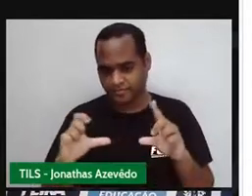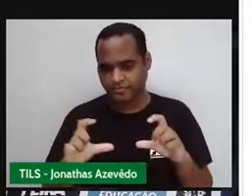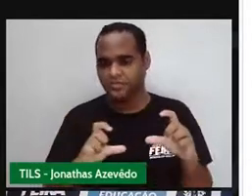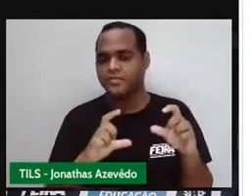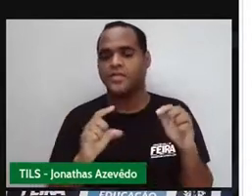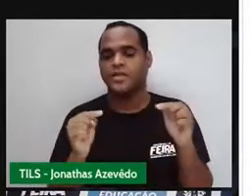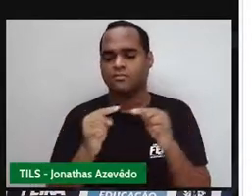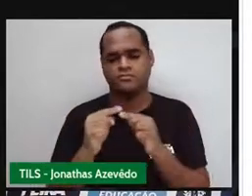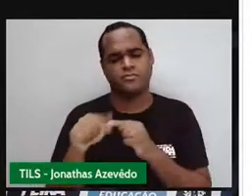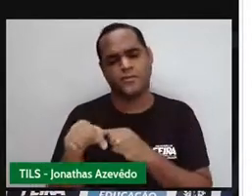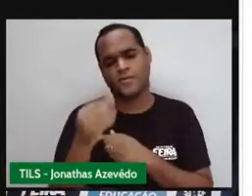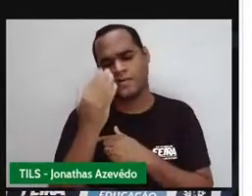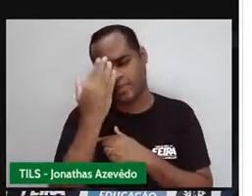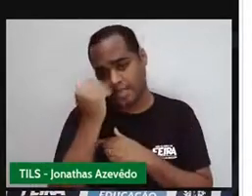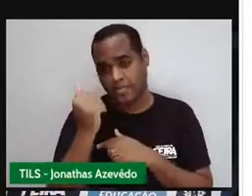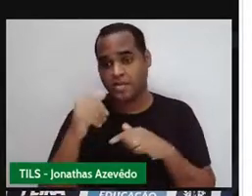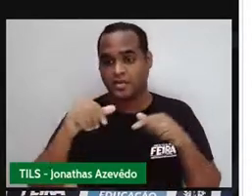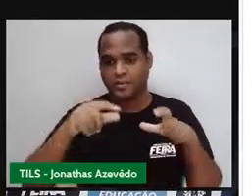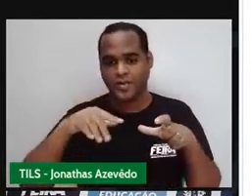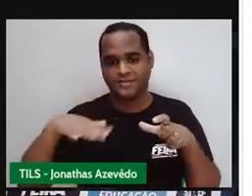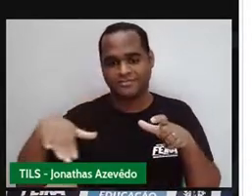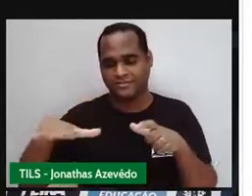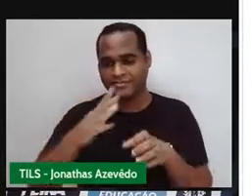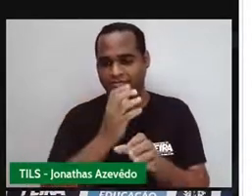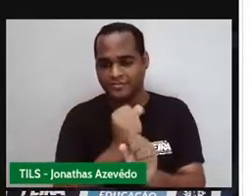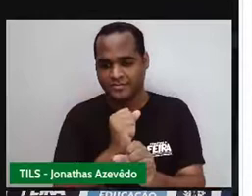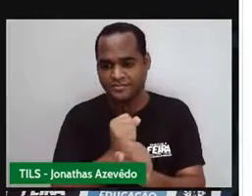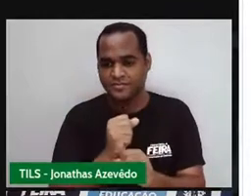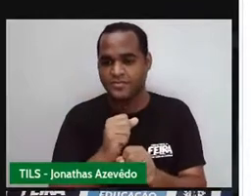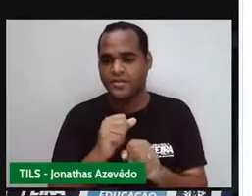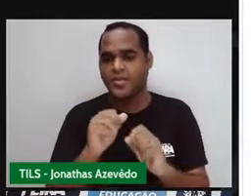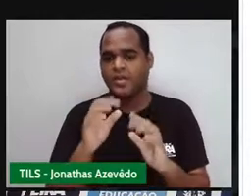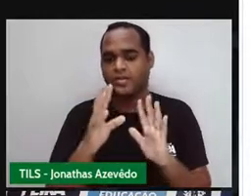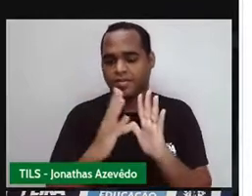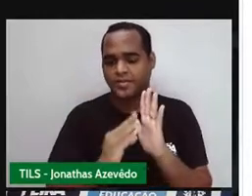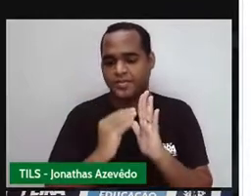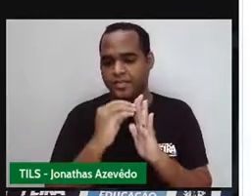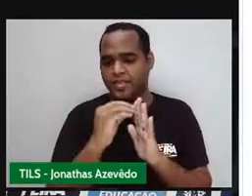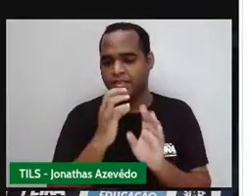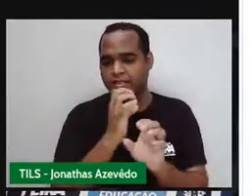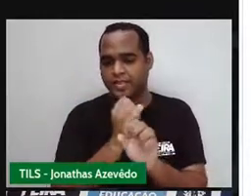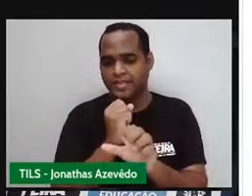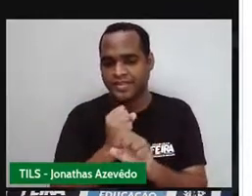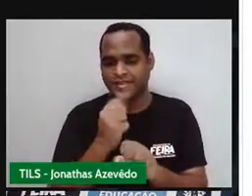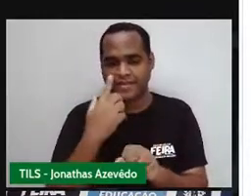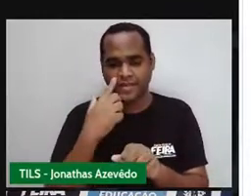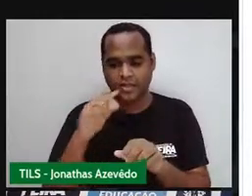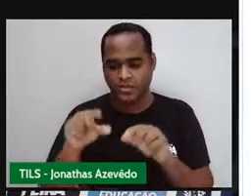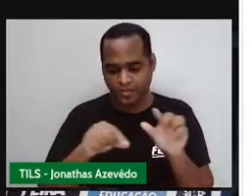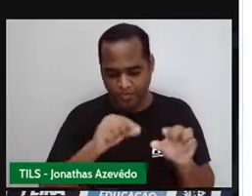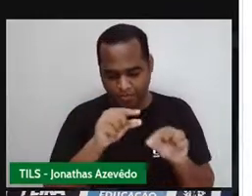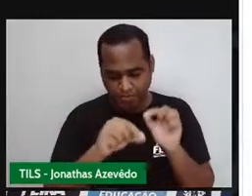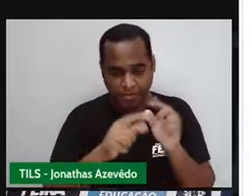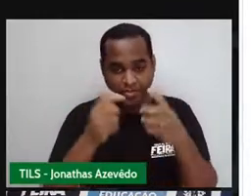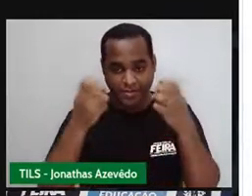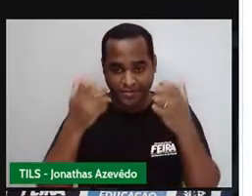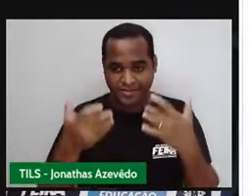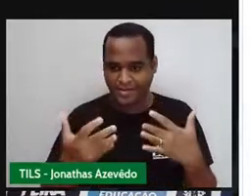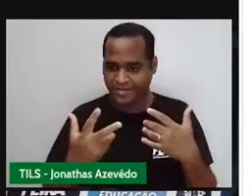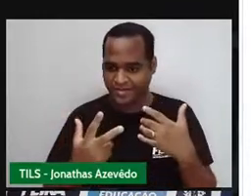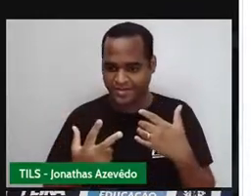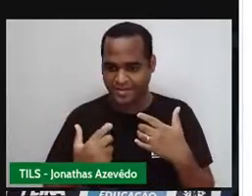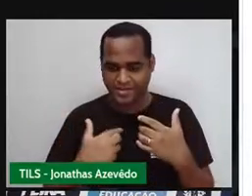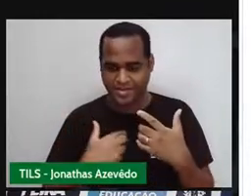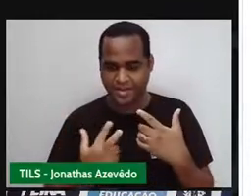não é uma figura que a gente sabe calcular a área então vamos decompor olha só a palavra bonitinha significa fazer